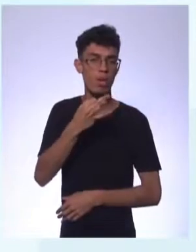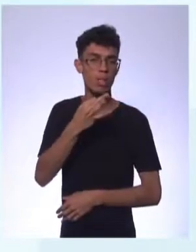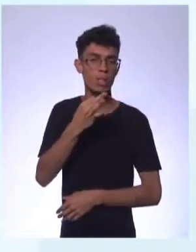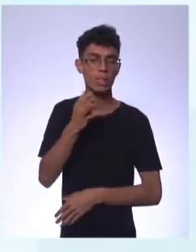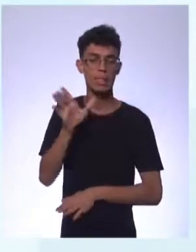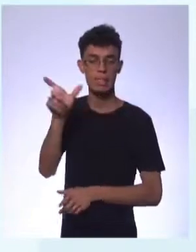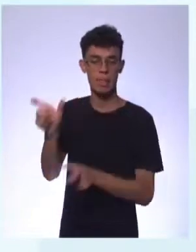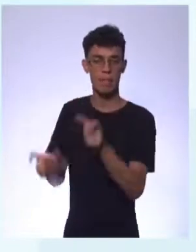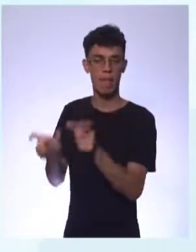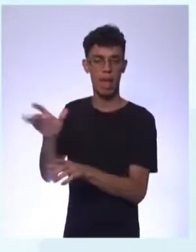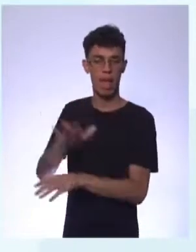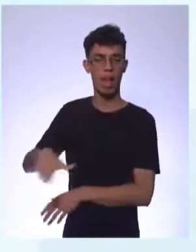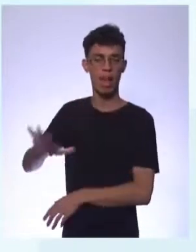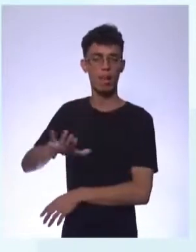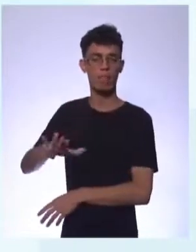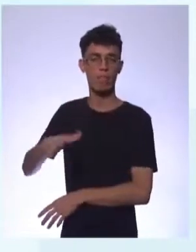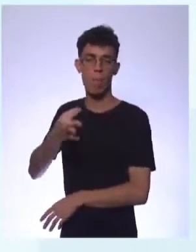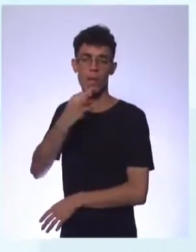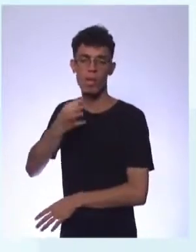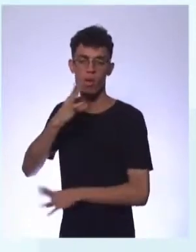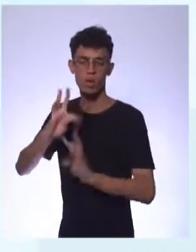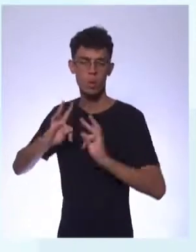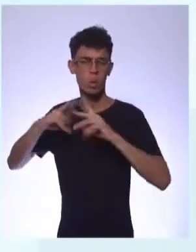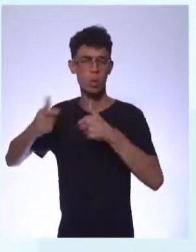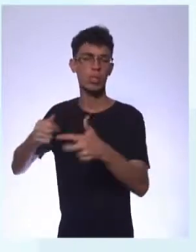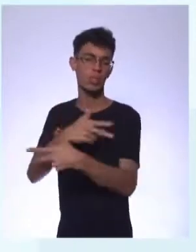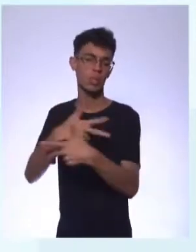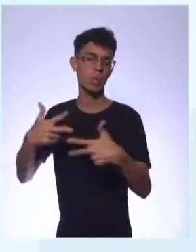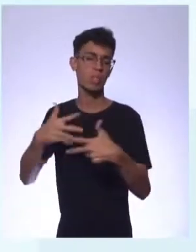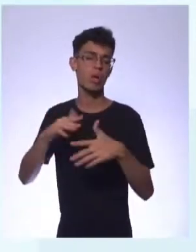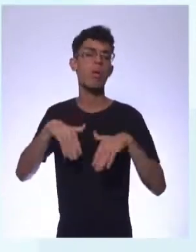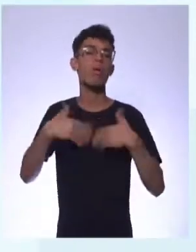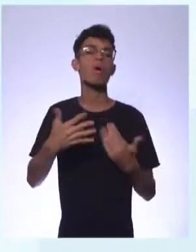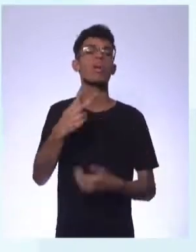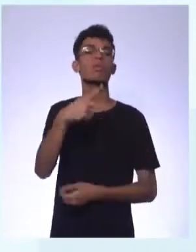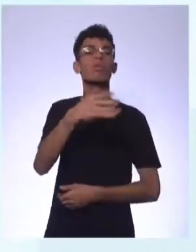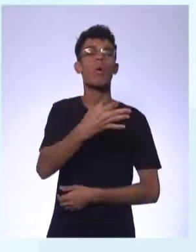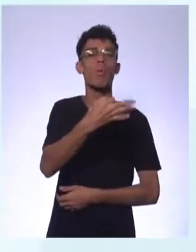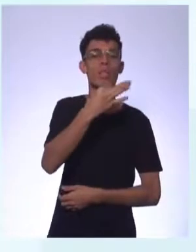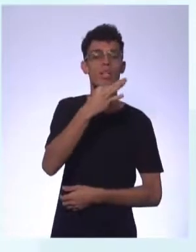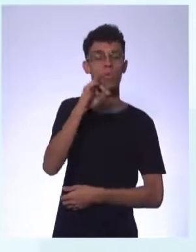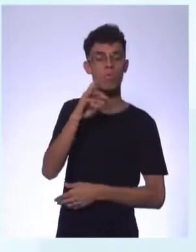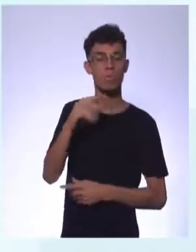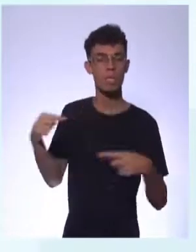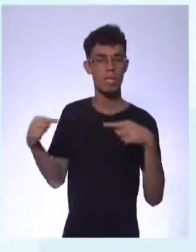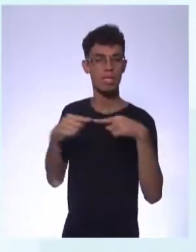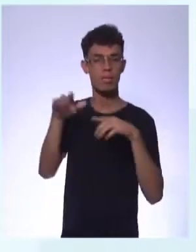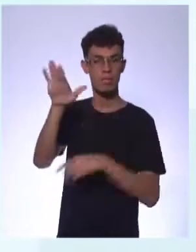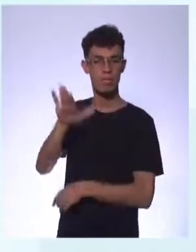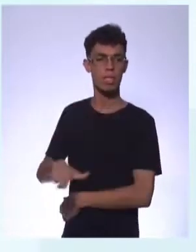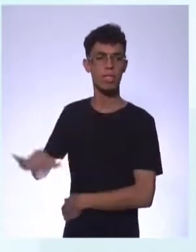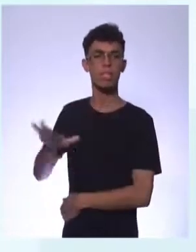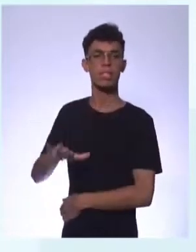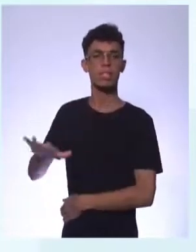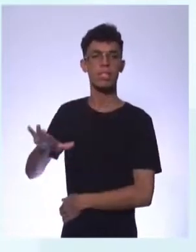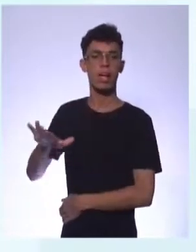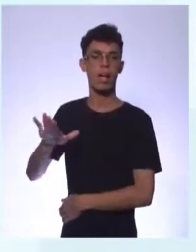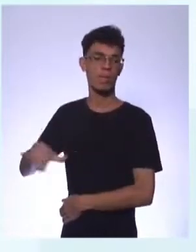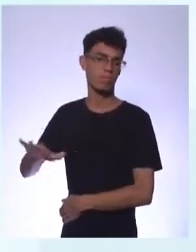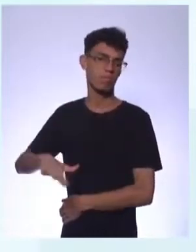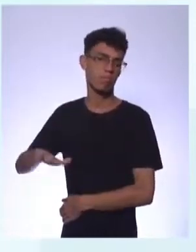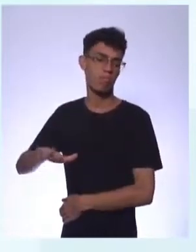pessoas que têm opinião sobre extremamente tudo, exatamente tudo? Então, qual a sua opinião sobre aquelas pessoas que, olha, sempre têm uma opinião formada